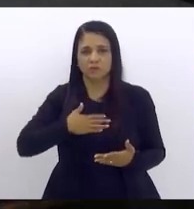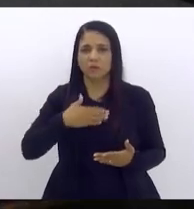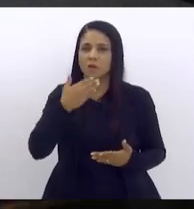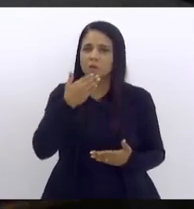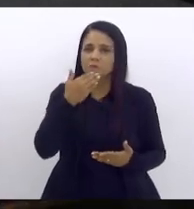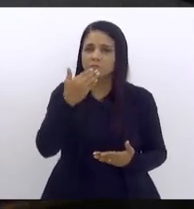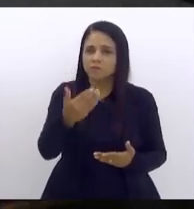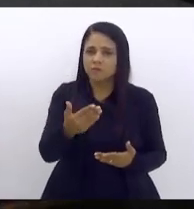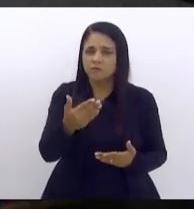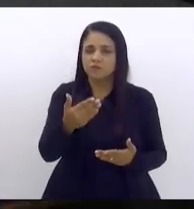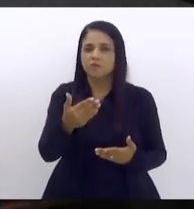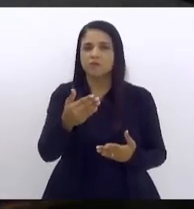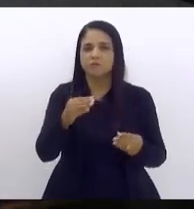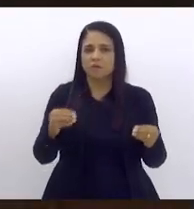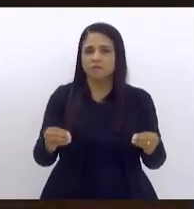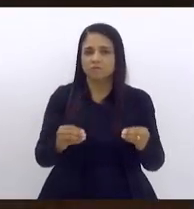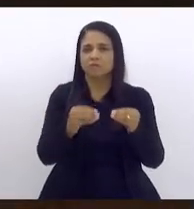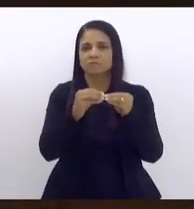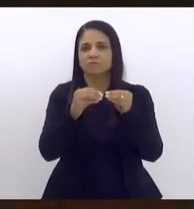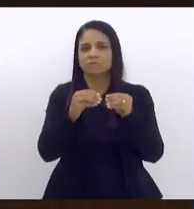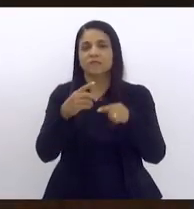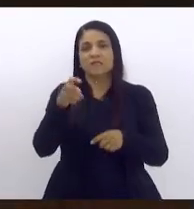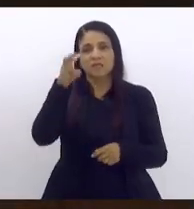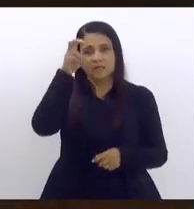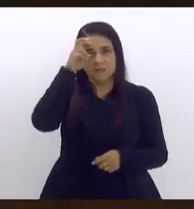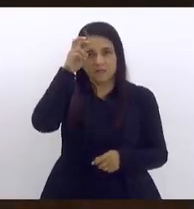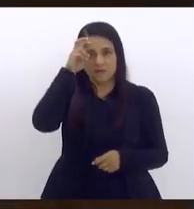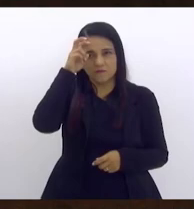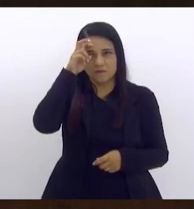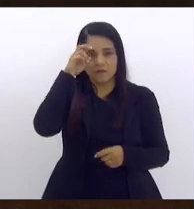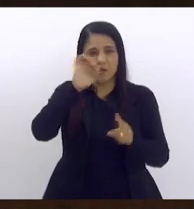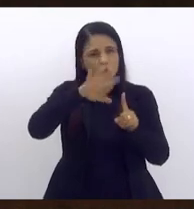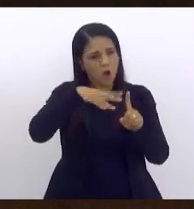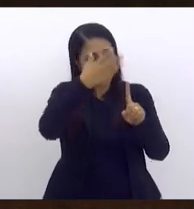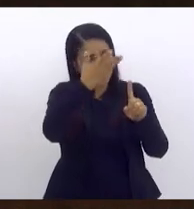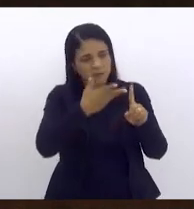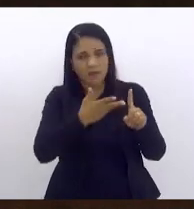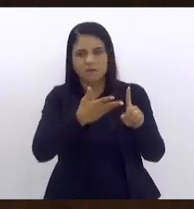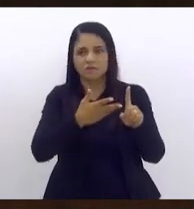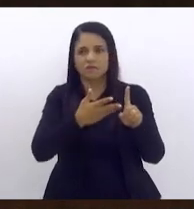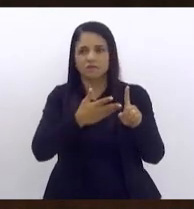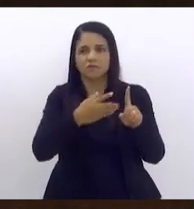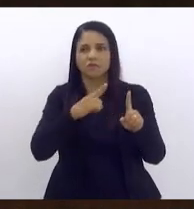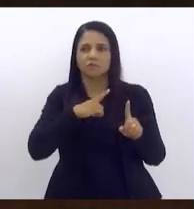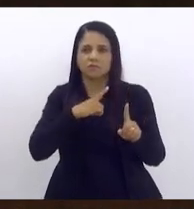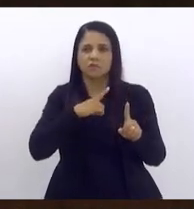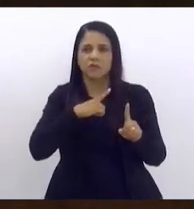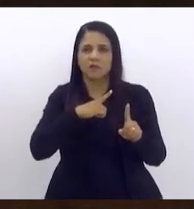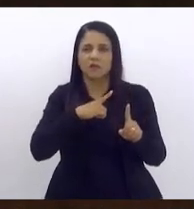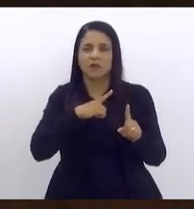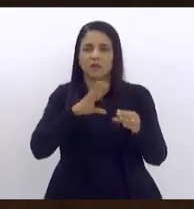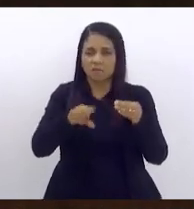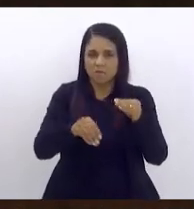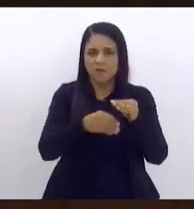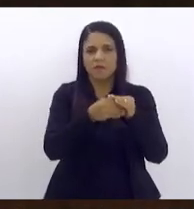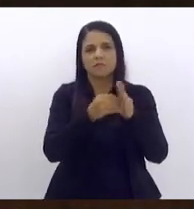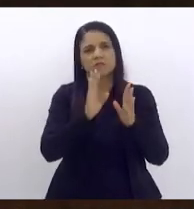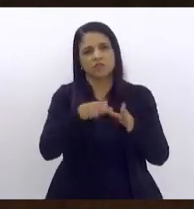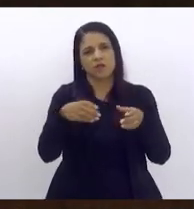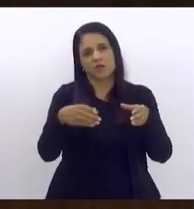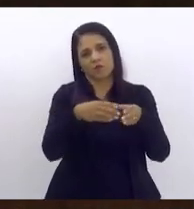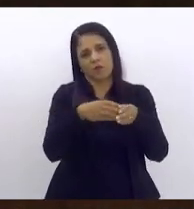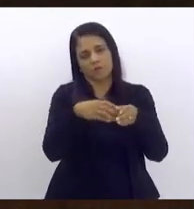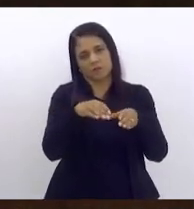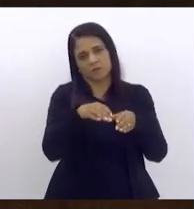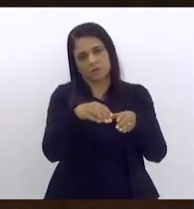uma sessão extraordinária na quinta-feira, só com homenagens. Eu tenho uma aqui que já tem parecer da comissão, se puder